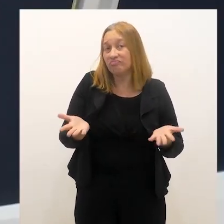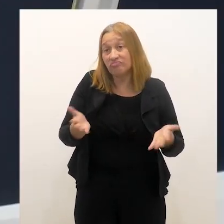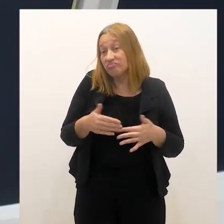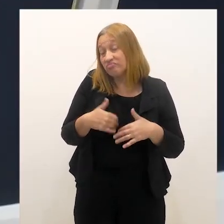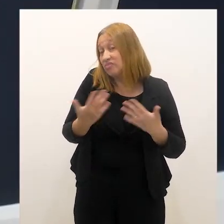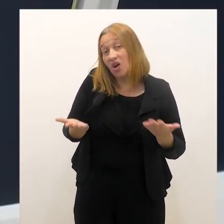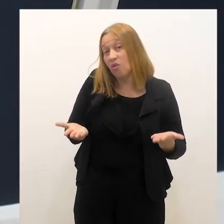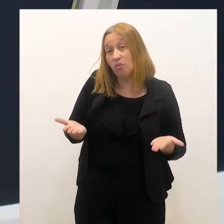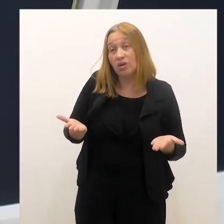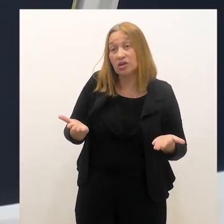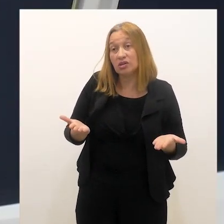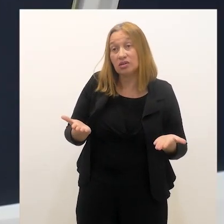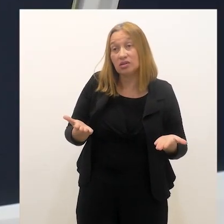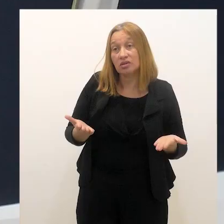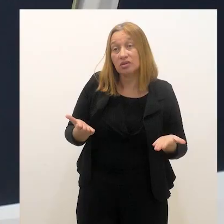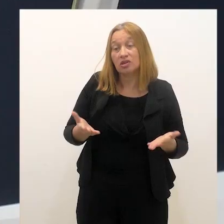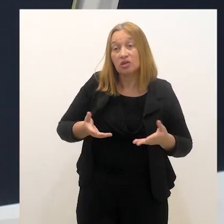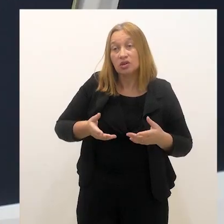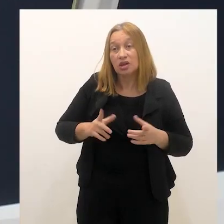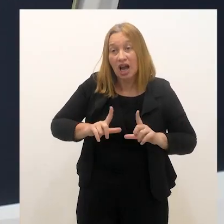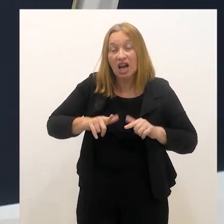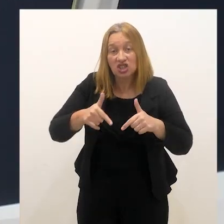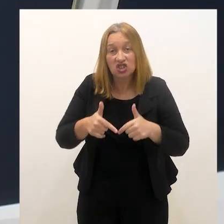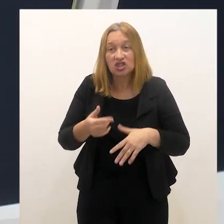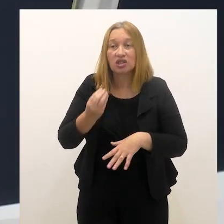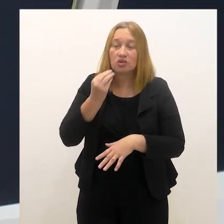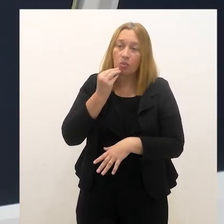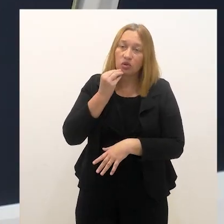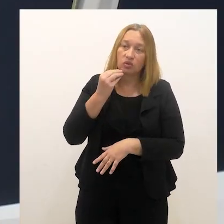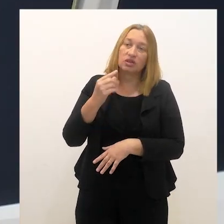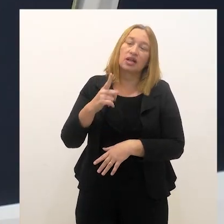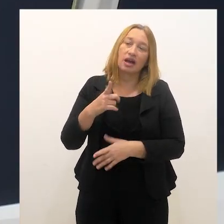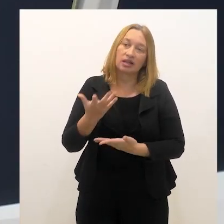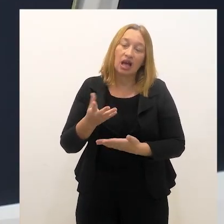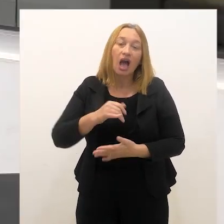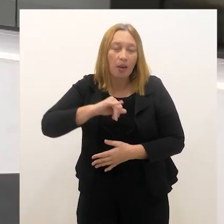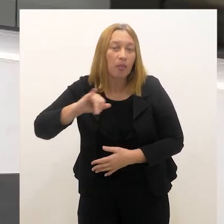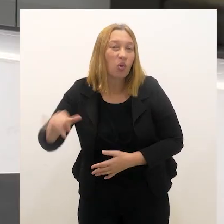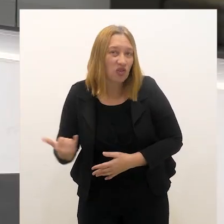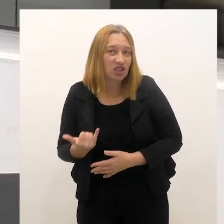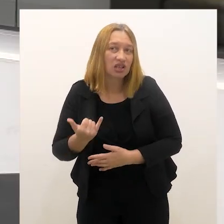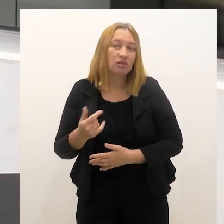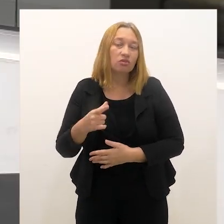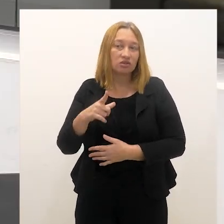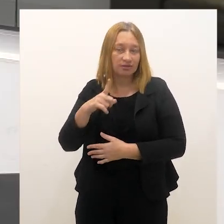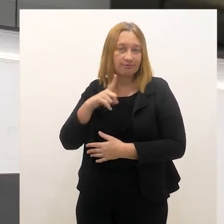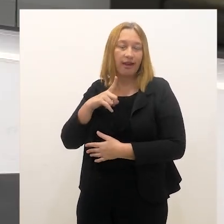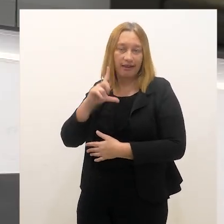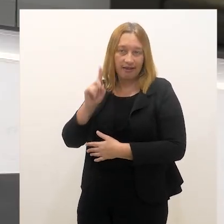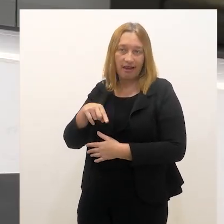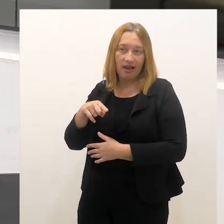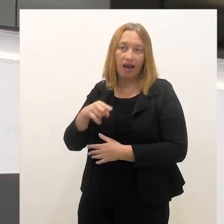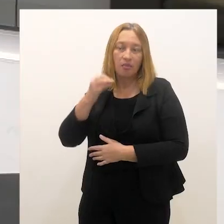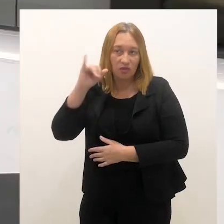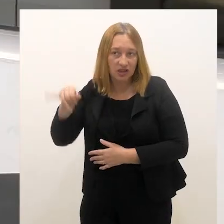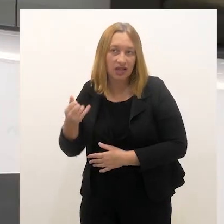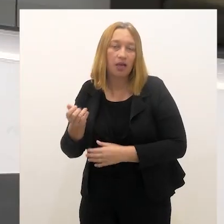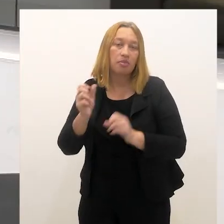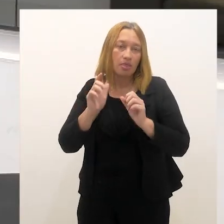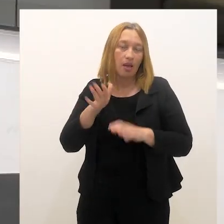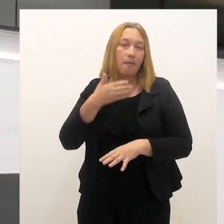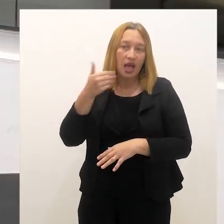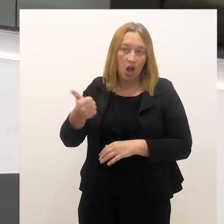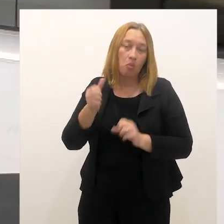aí é isso. Você correr atrás das oportunidades mesmo. E aproveitá-las, né, quando elas aparecem, saber aproveitar da melhor